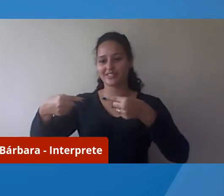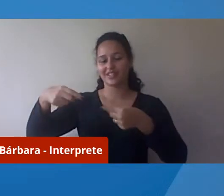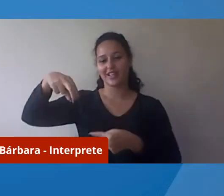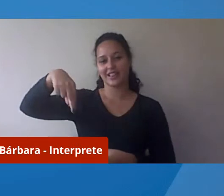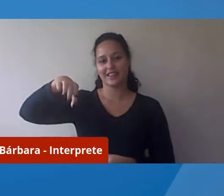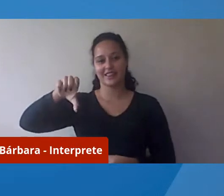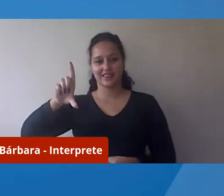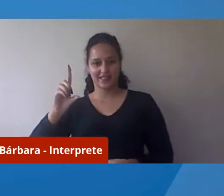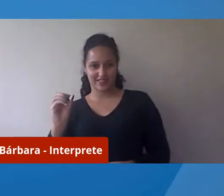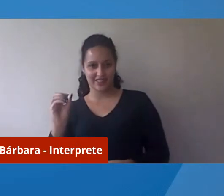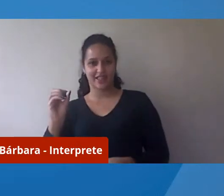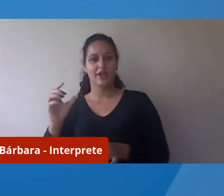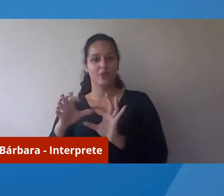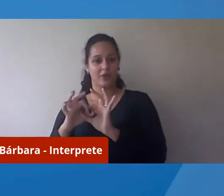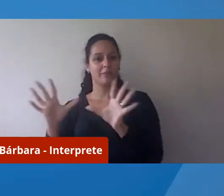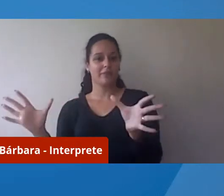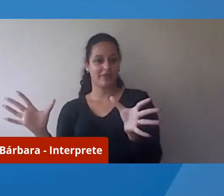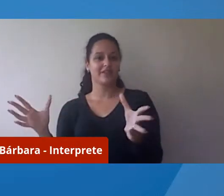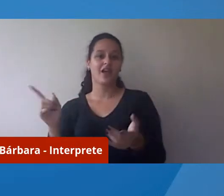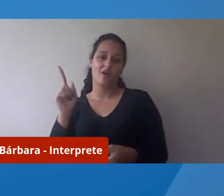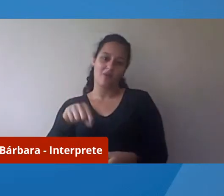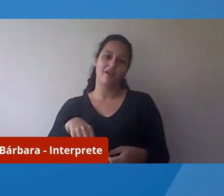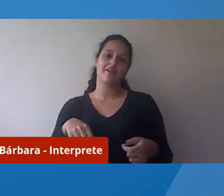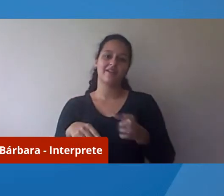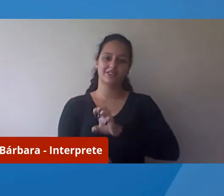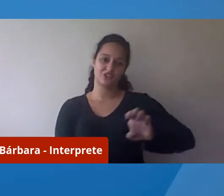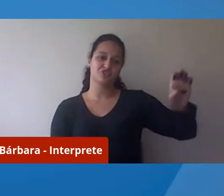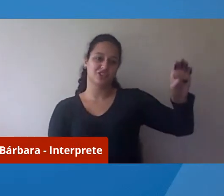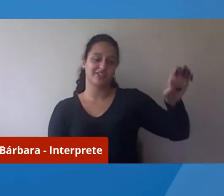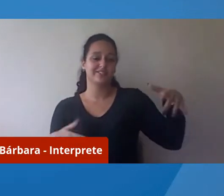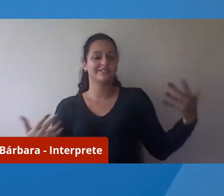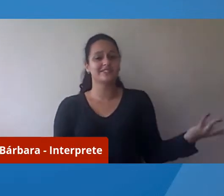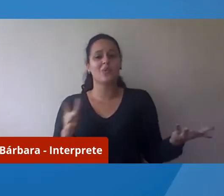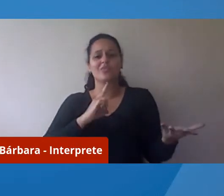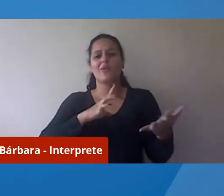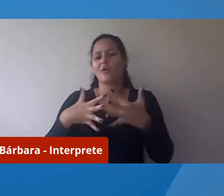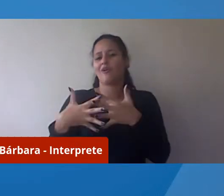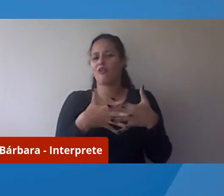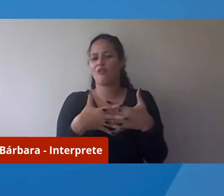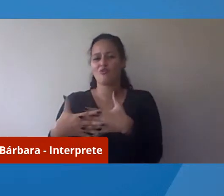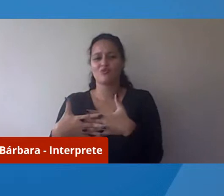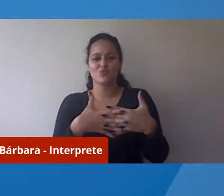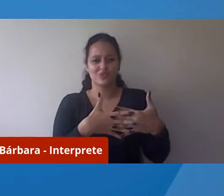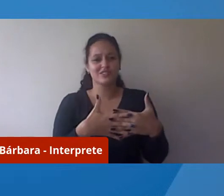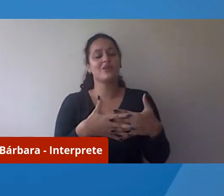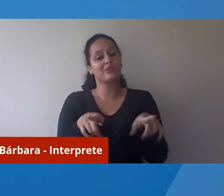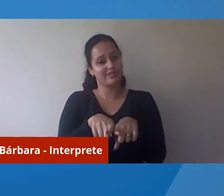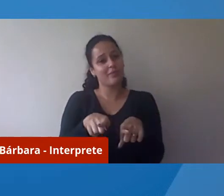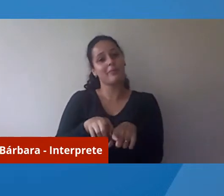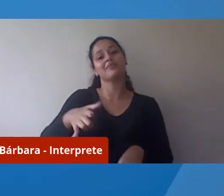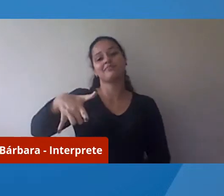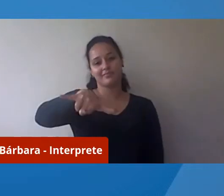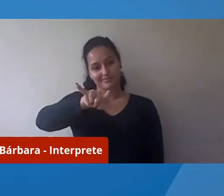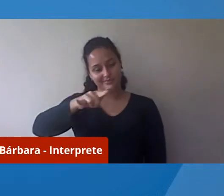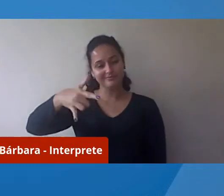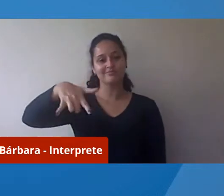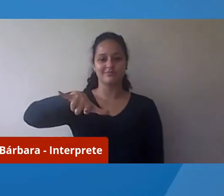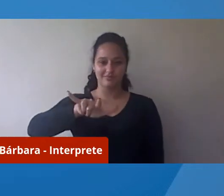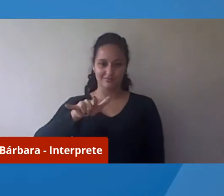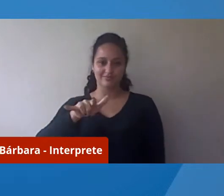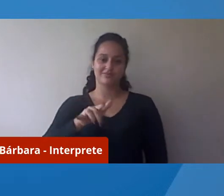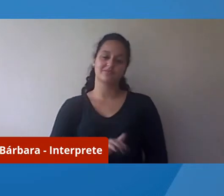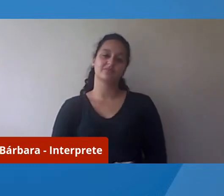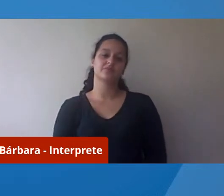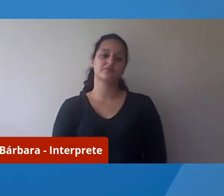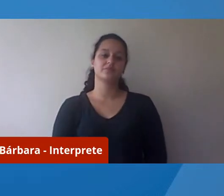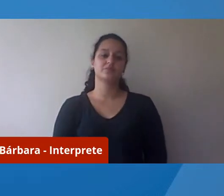Né? Então, isso cria uma confusão, né? E é uma manipulação evidente. Né? Obviamente que nada